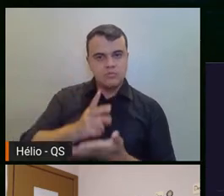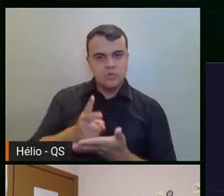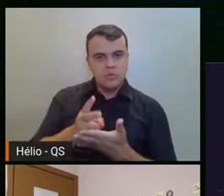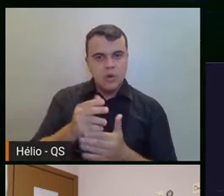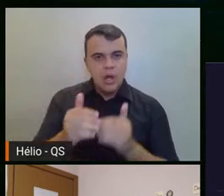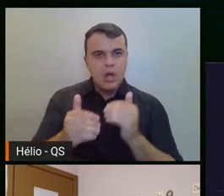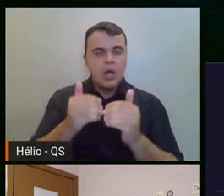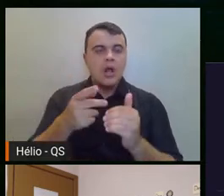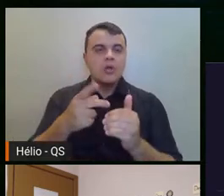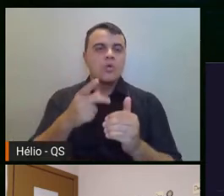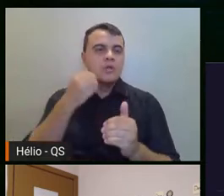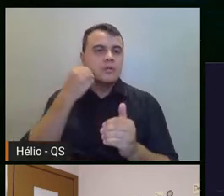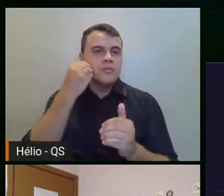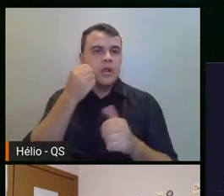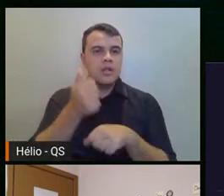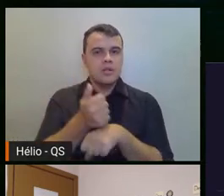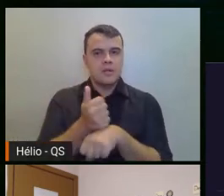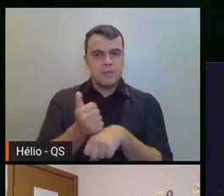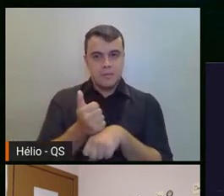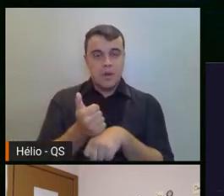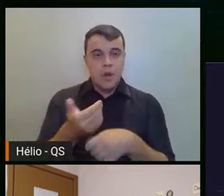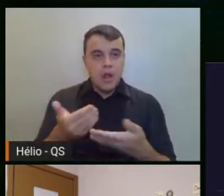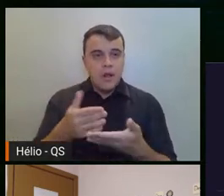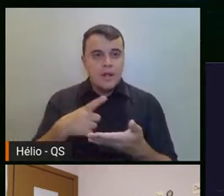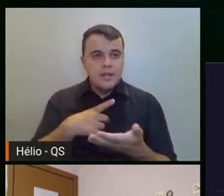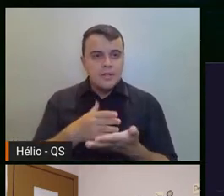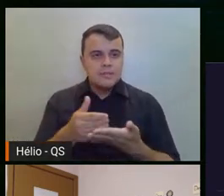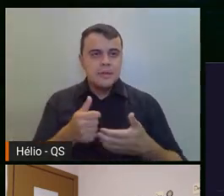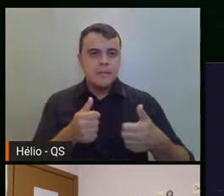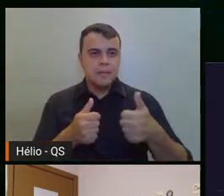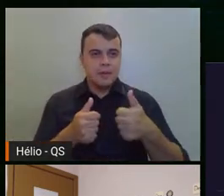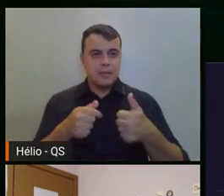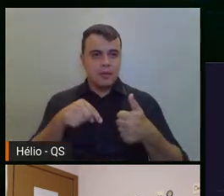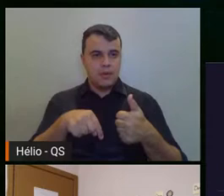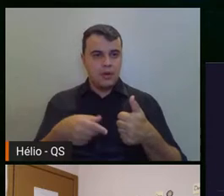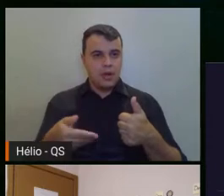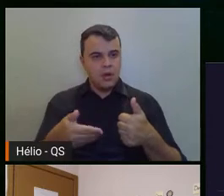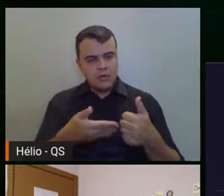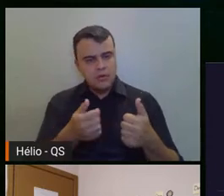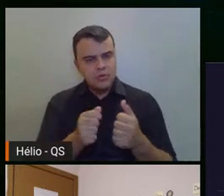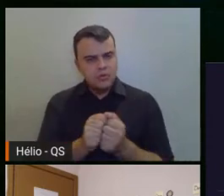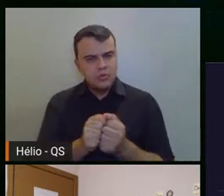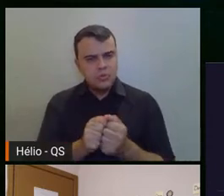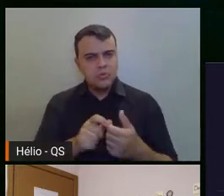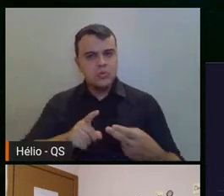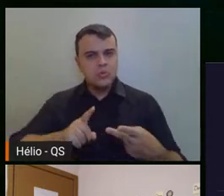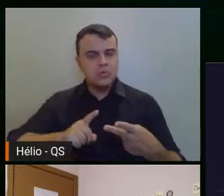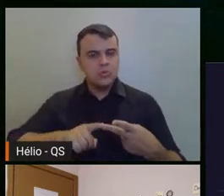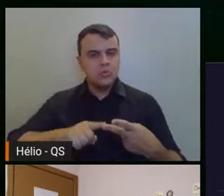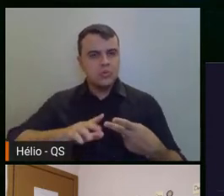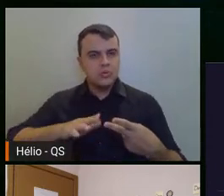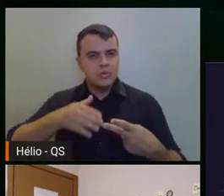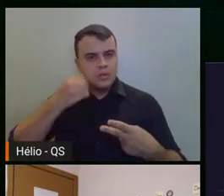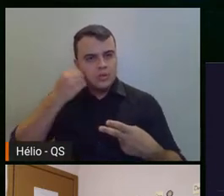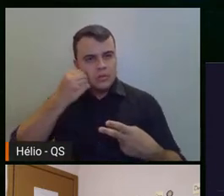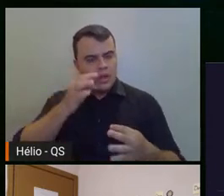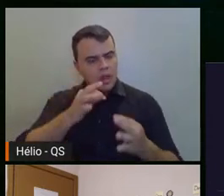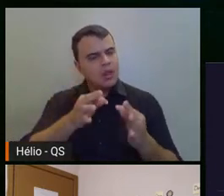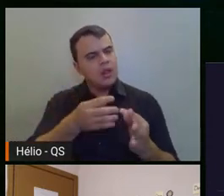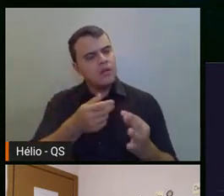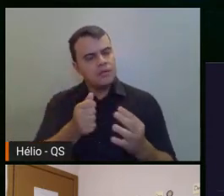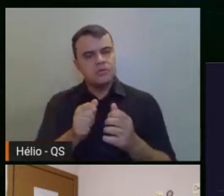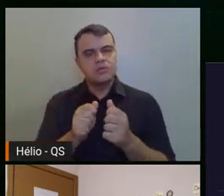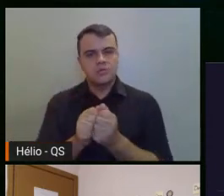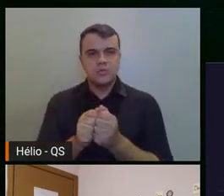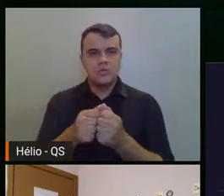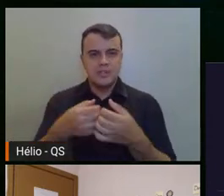para sua bagagem profissional então se você tá vindo de primeira viagem vem com a gente se você tá vendo com algum alguma bagagem técnica vem com a